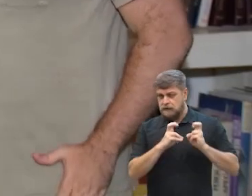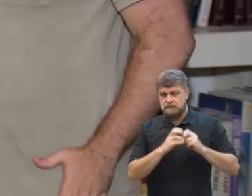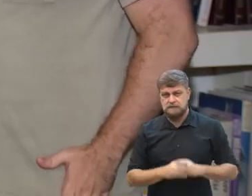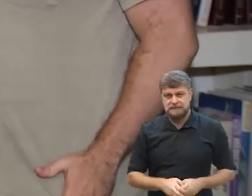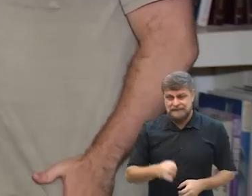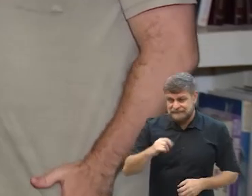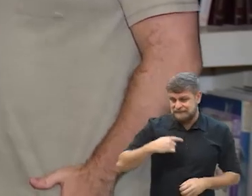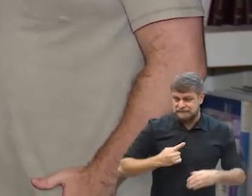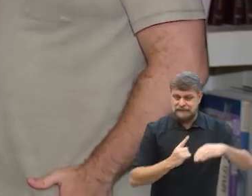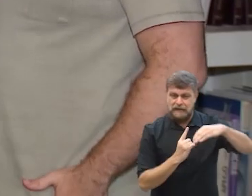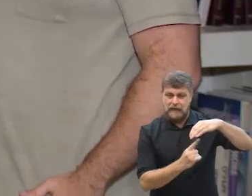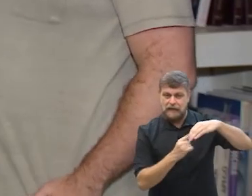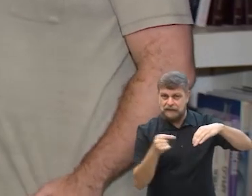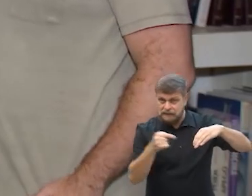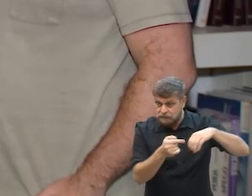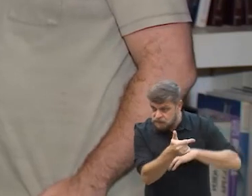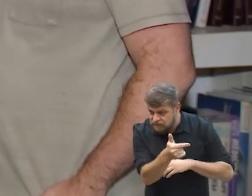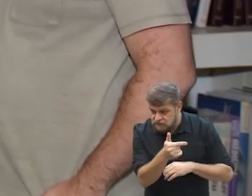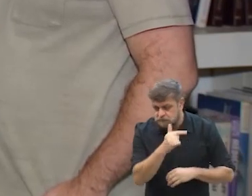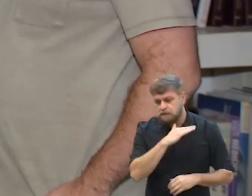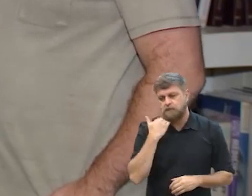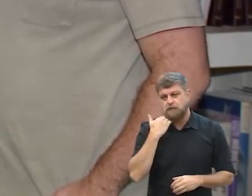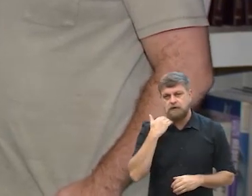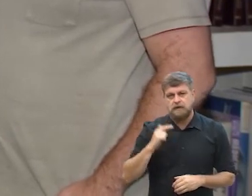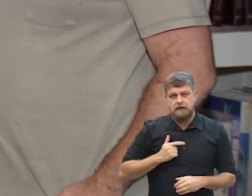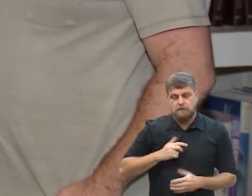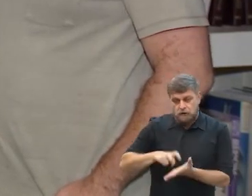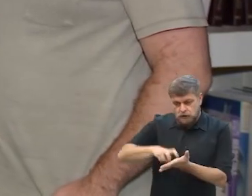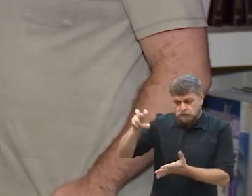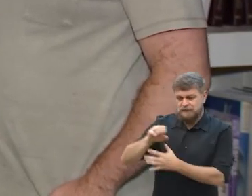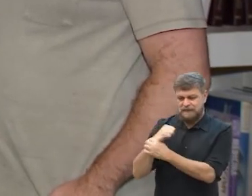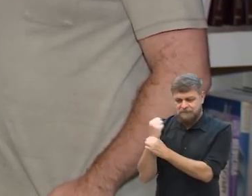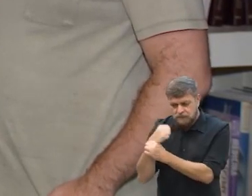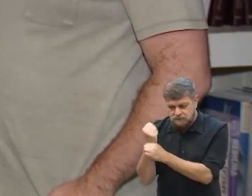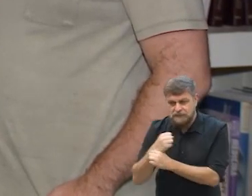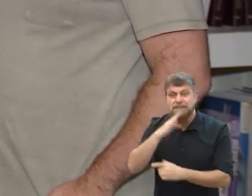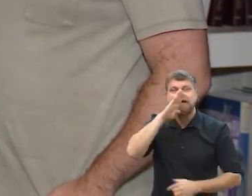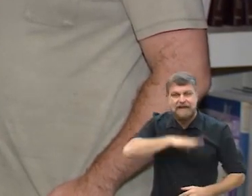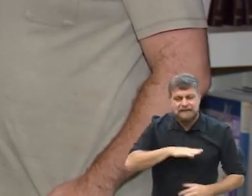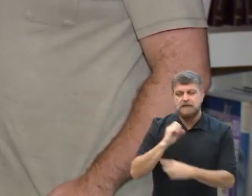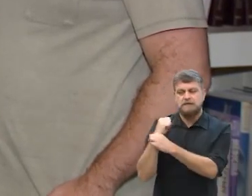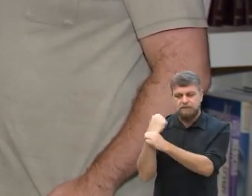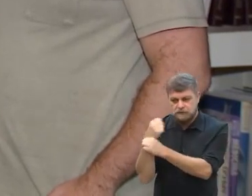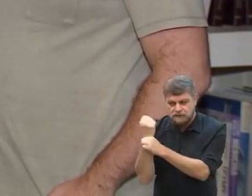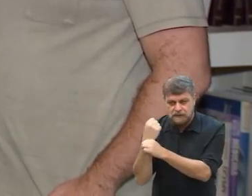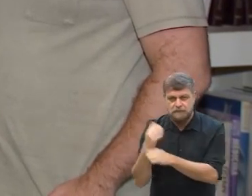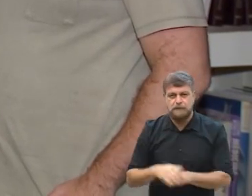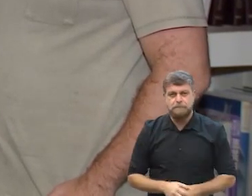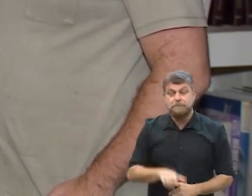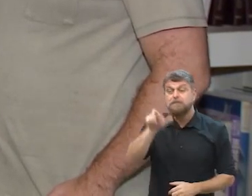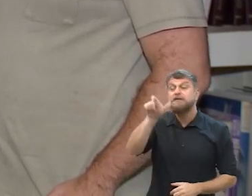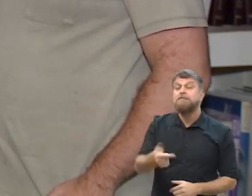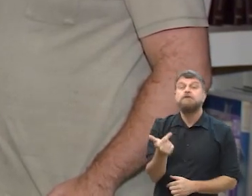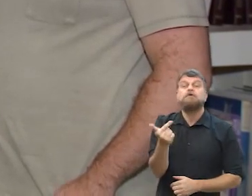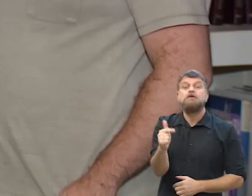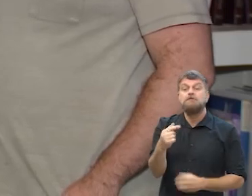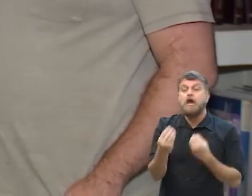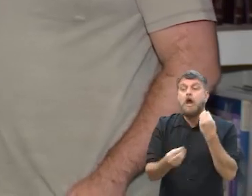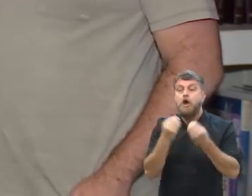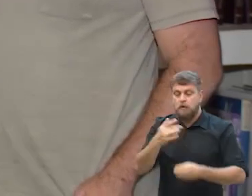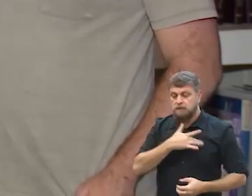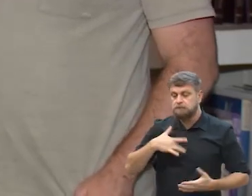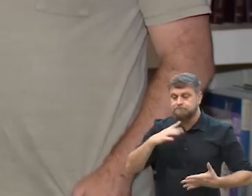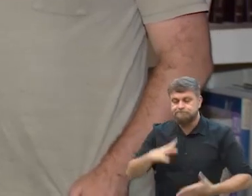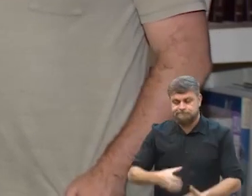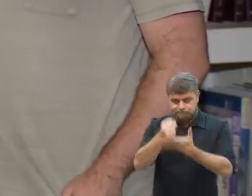Se eu não tivesse a clínica, eu não estaria vivo. Eu faço fisioterapia de manhã e à tarde. A pessoa que não tem isso, como é que ela vai recuperar?